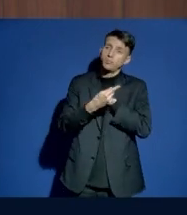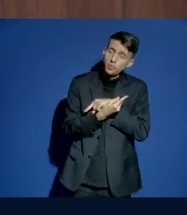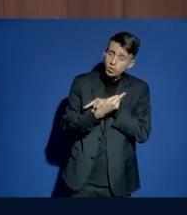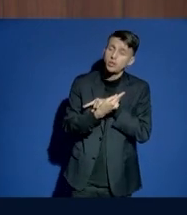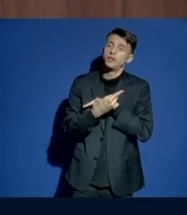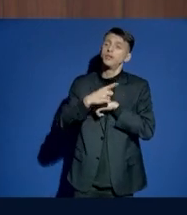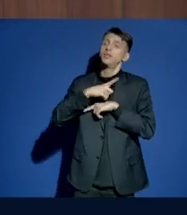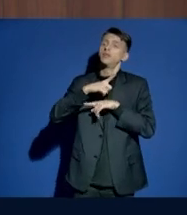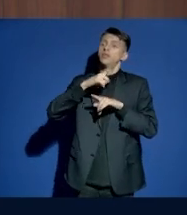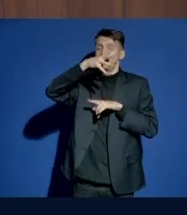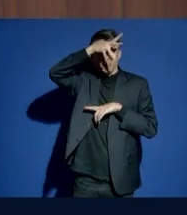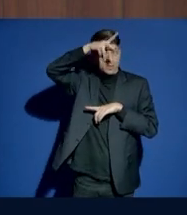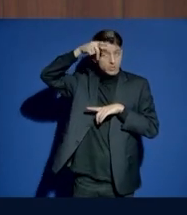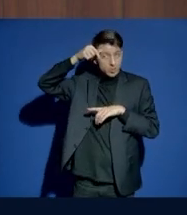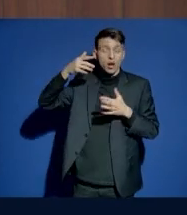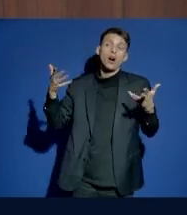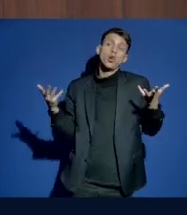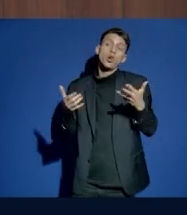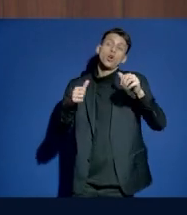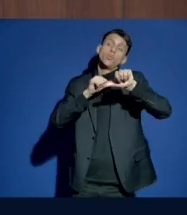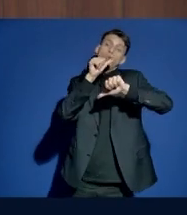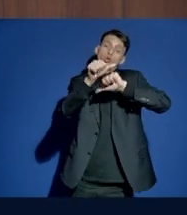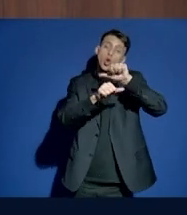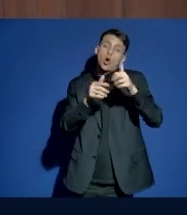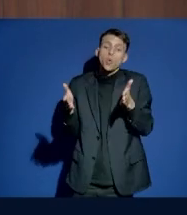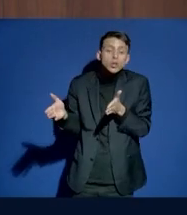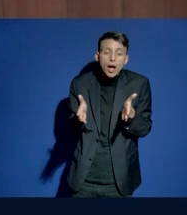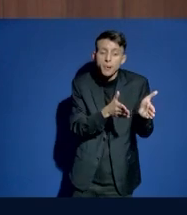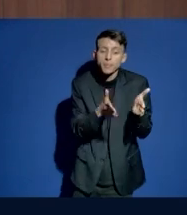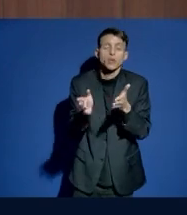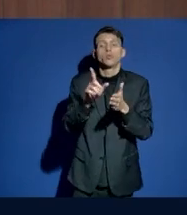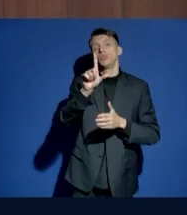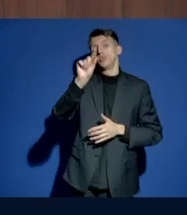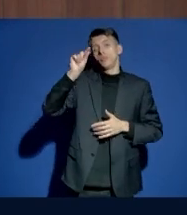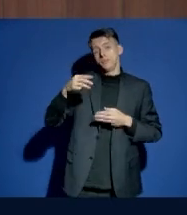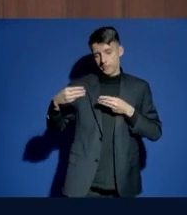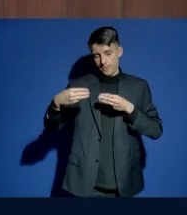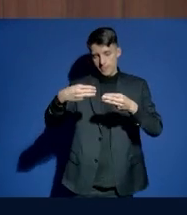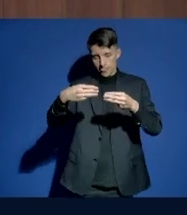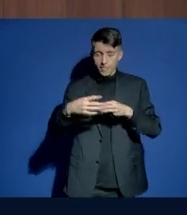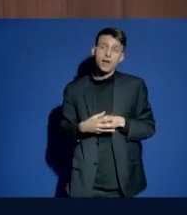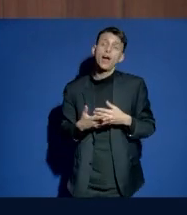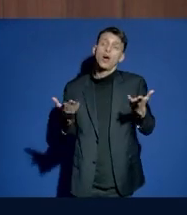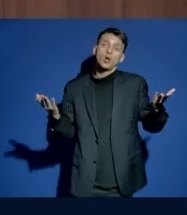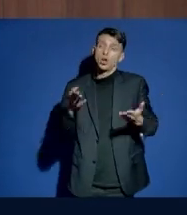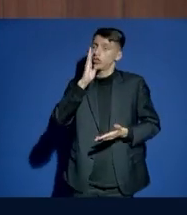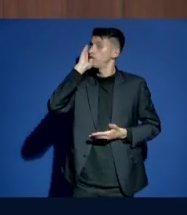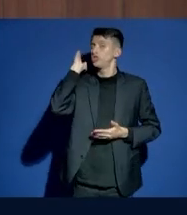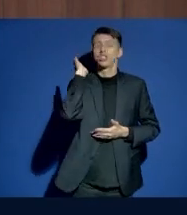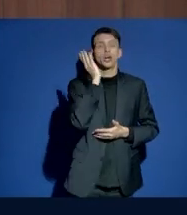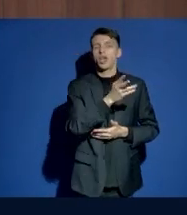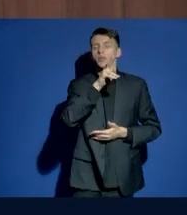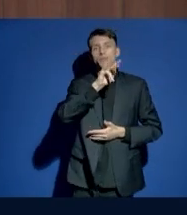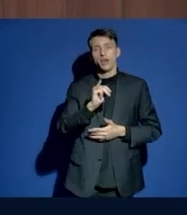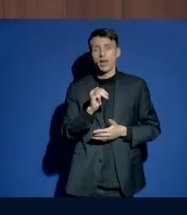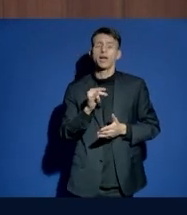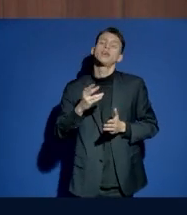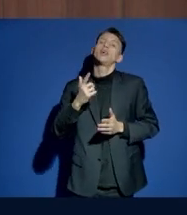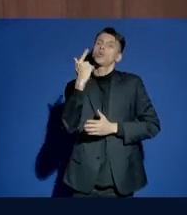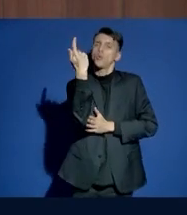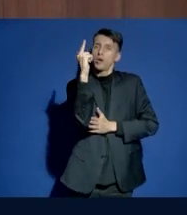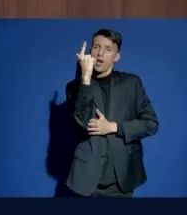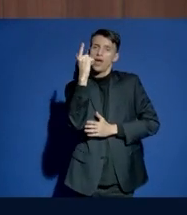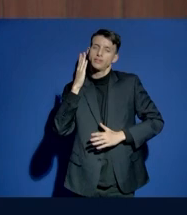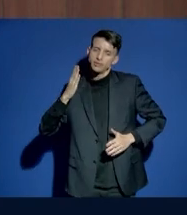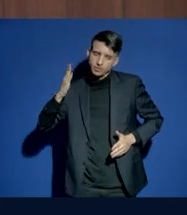o Mato Grosso agora Eles mudaram o trajeto que foi uma sugestão do ministro que ela sai direto agora já atravessa Goiás